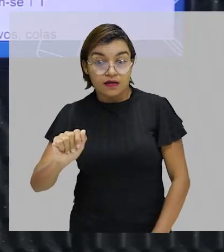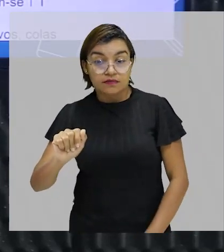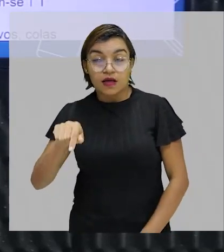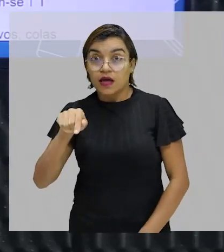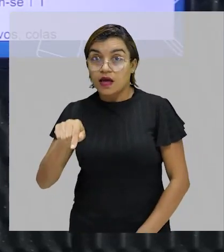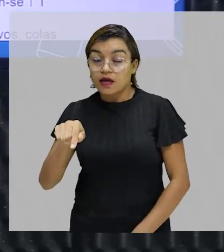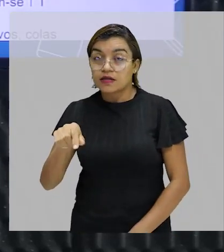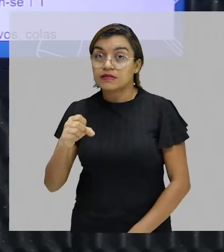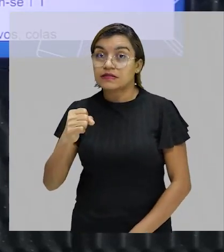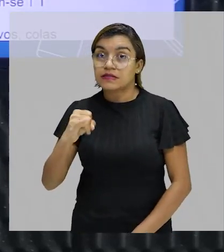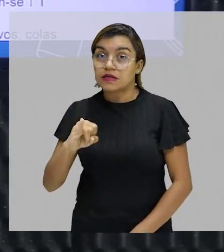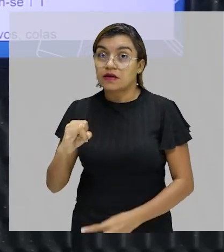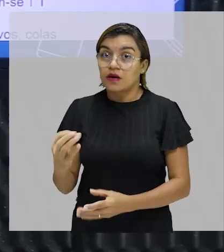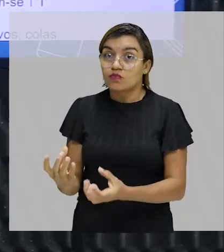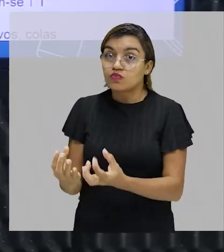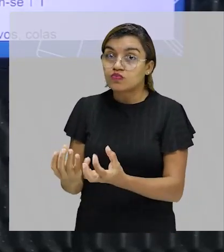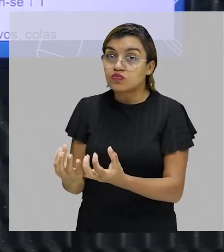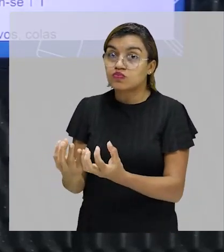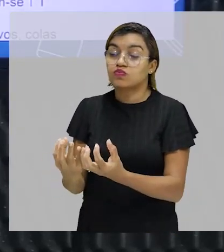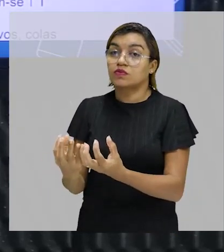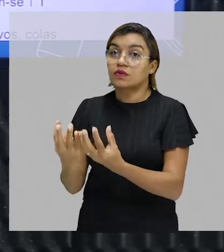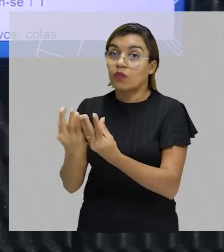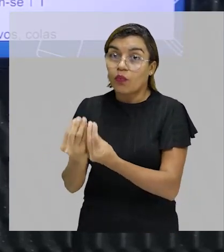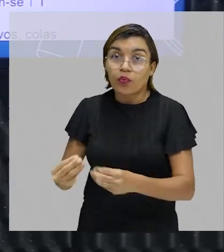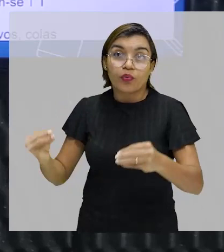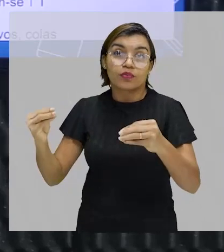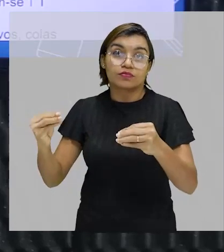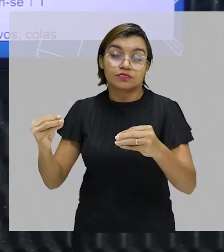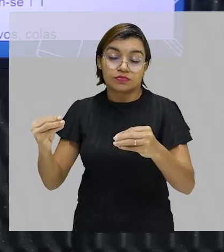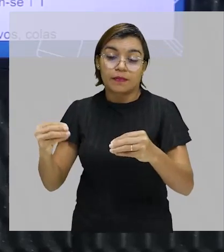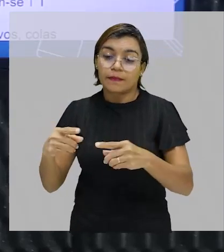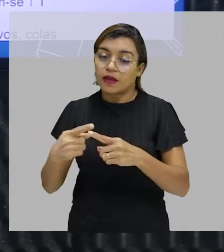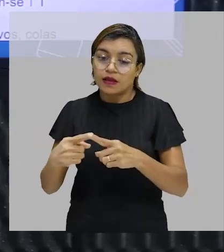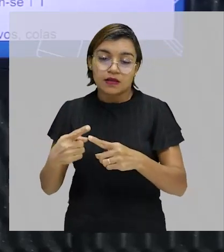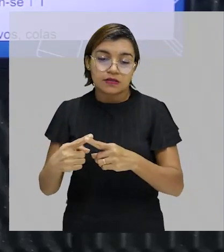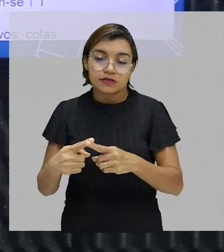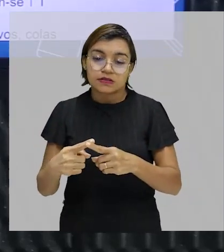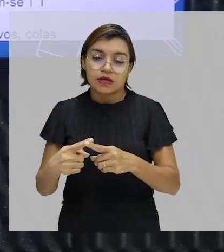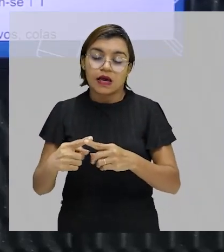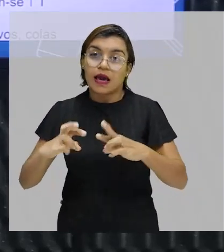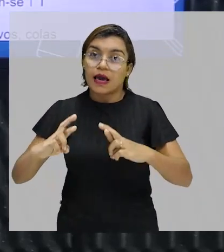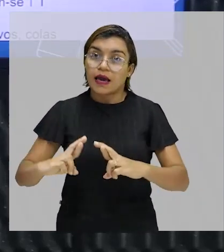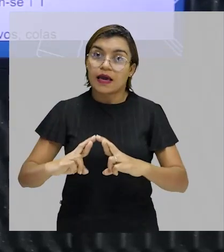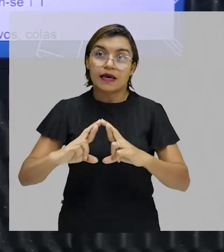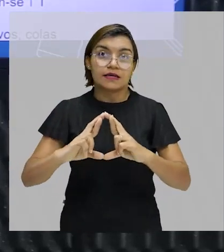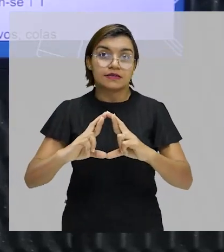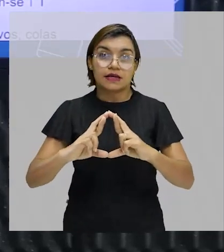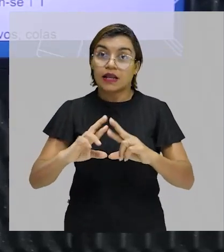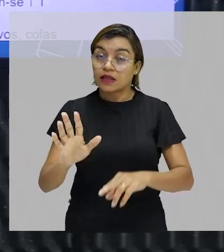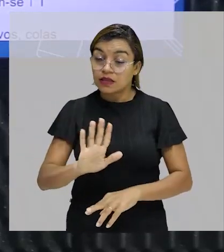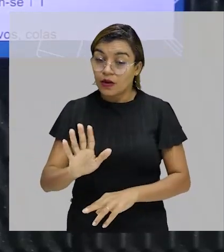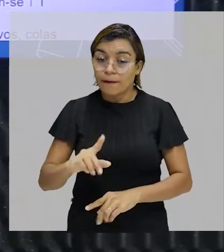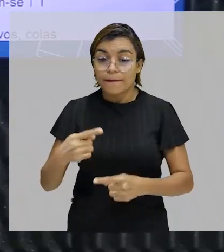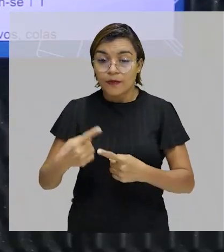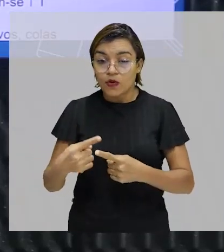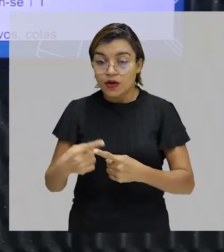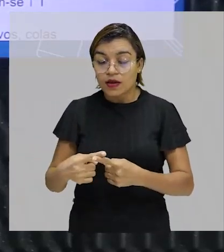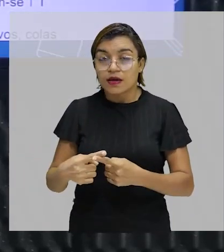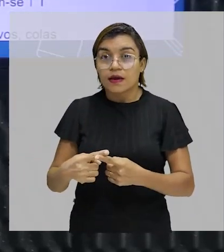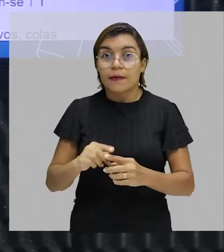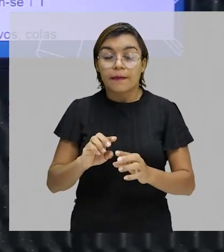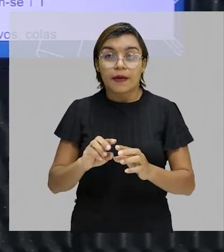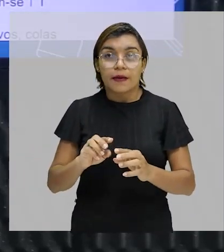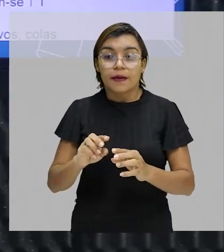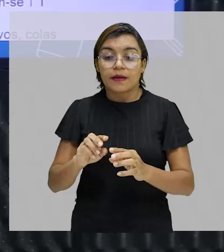obtidos novamente, né? Não podem ser reciclados, porque eles vão perder muito de suas